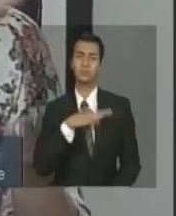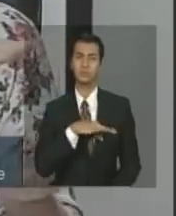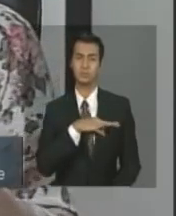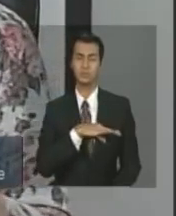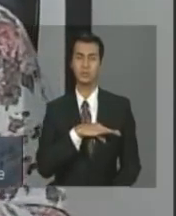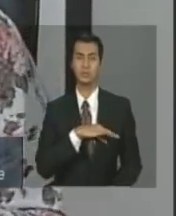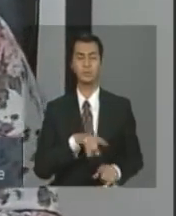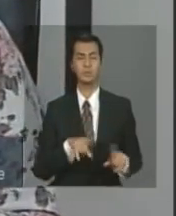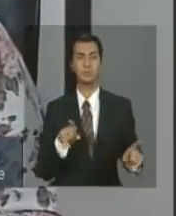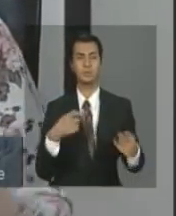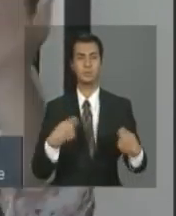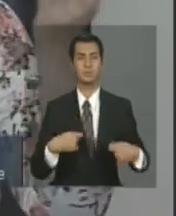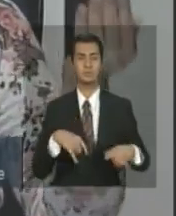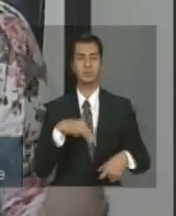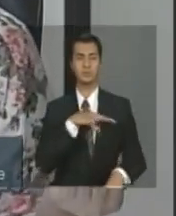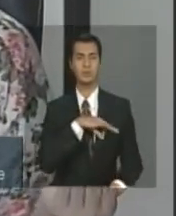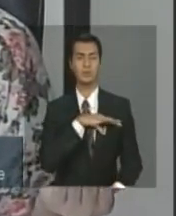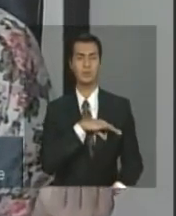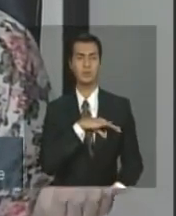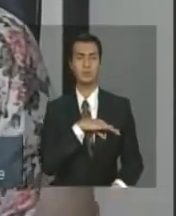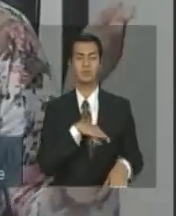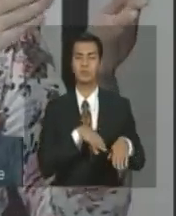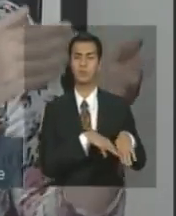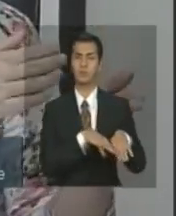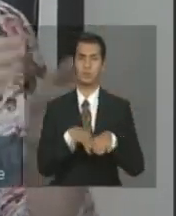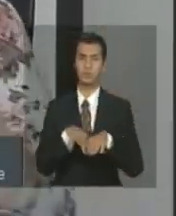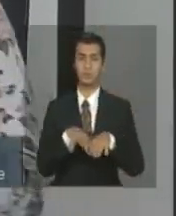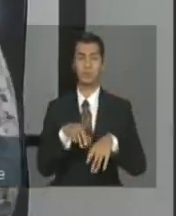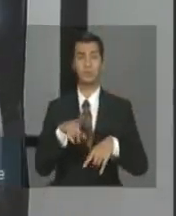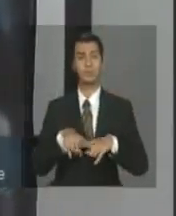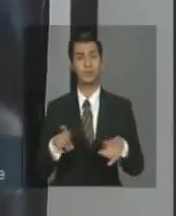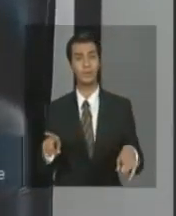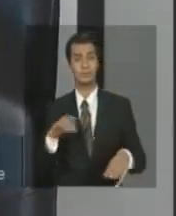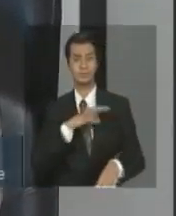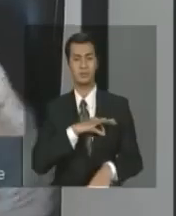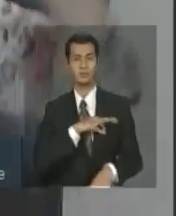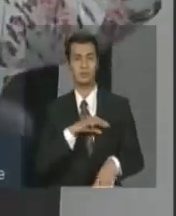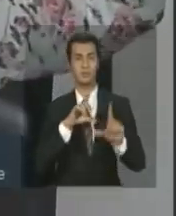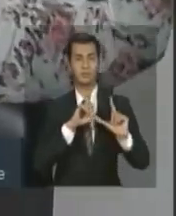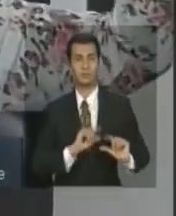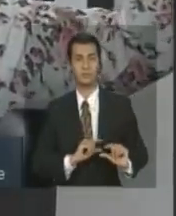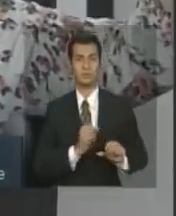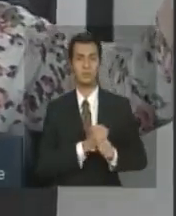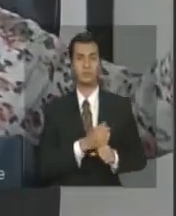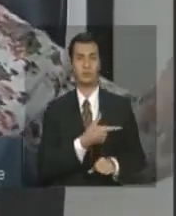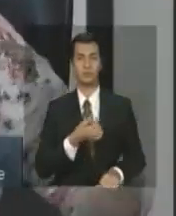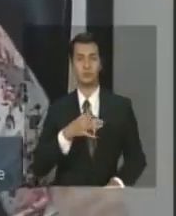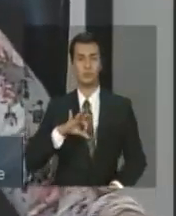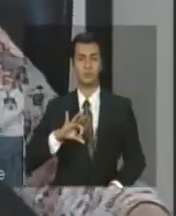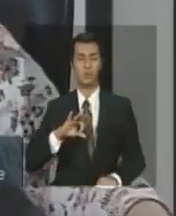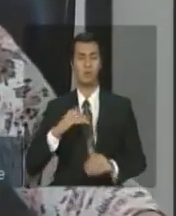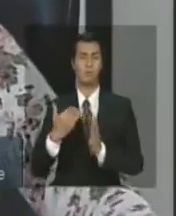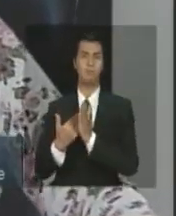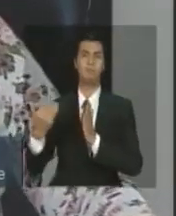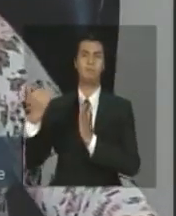renda comparável. E 1/4 de salário mínimo em 2009 não é comparável com outro, porque ele cresceu acima da